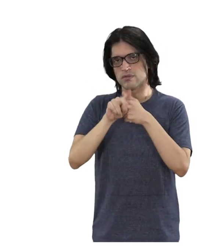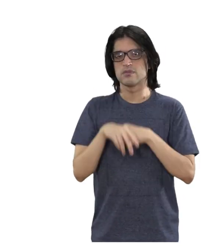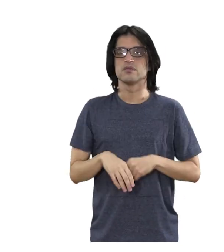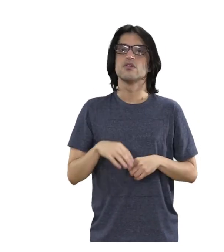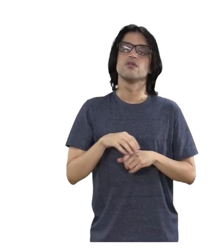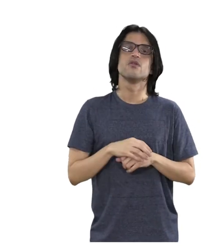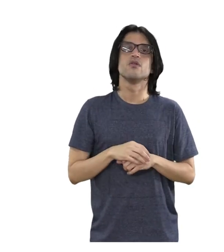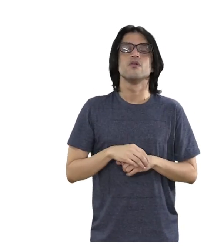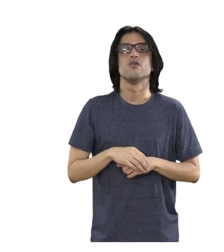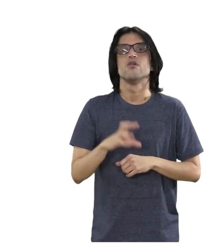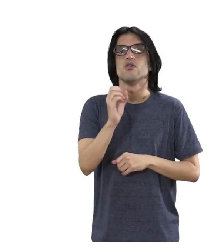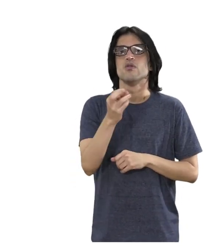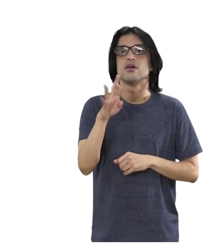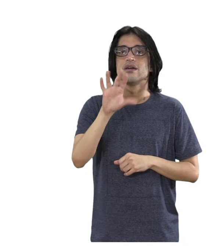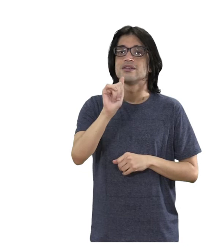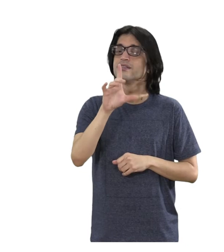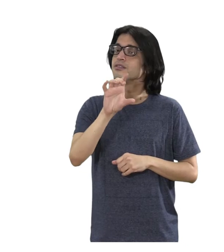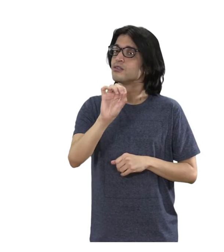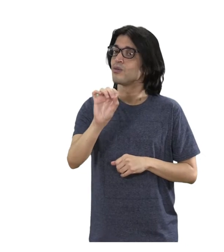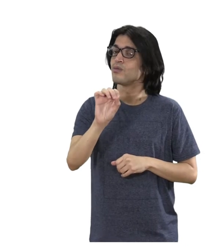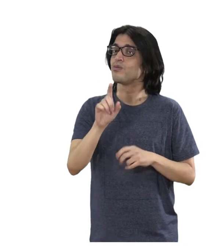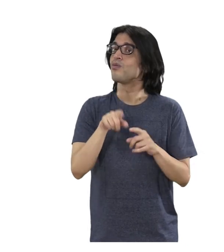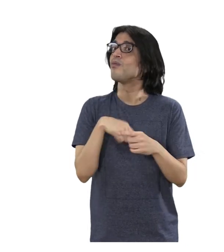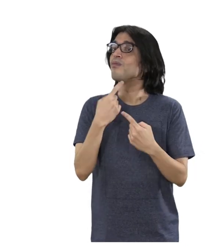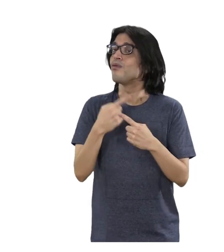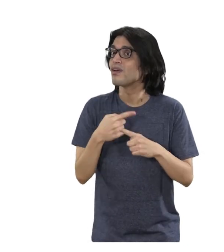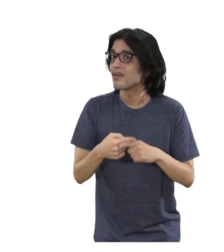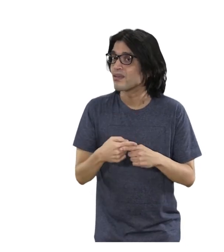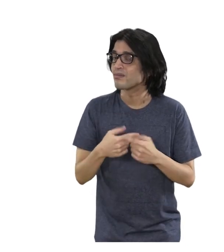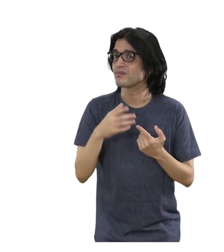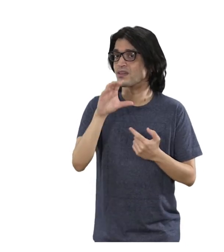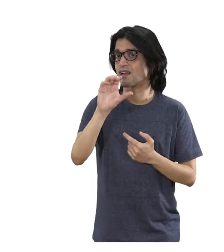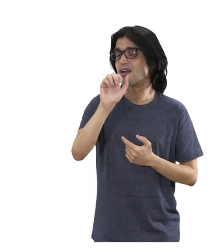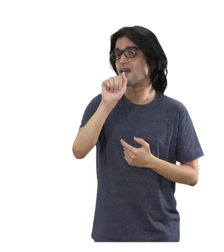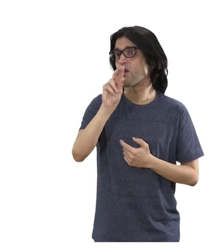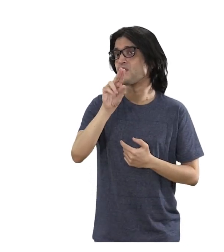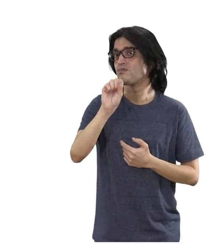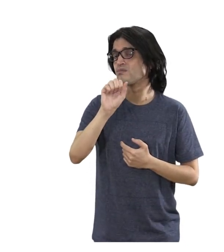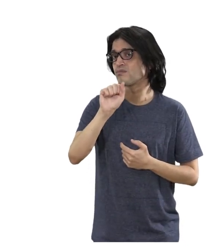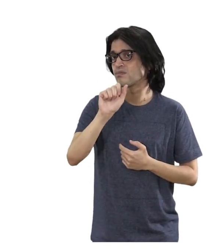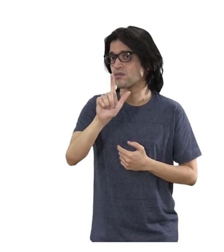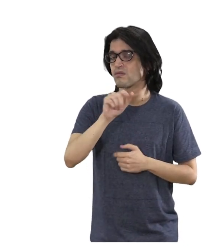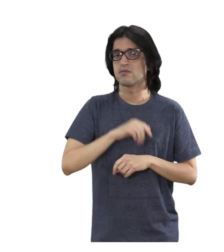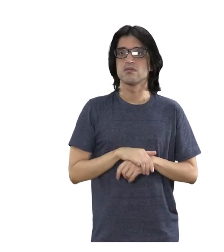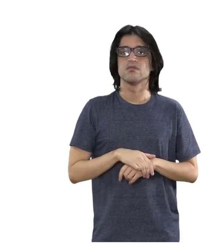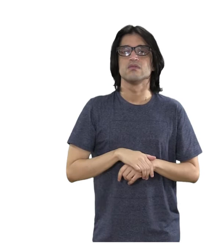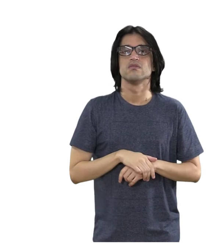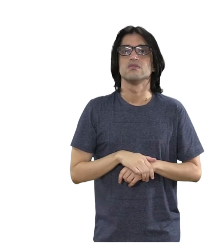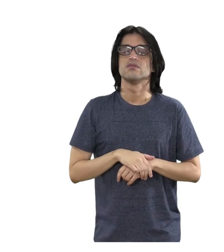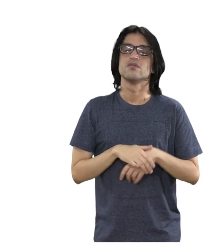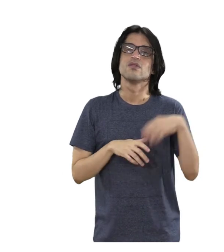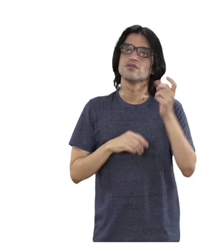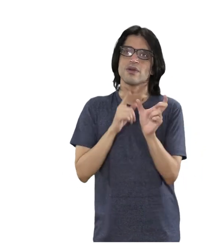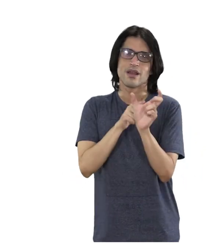subordinadas adverbiais causal exprimem a causa ou motivo. As conjunções integrantes adverbiais utilizadas